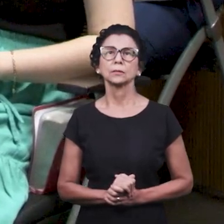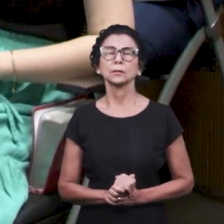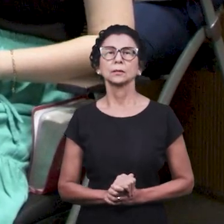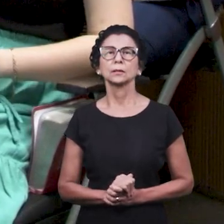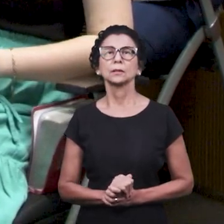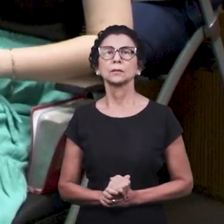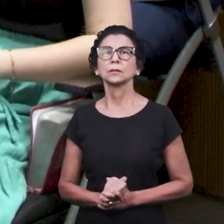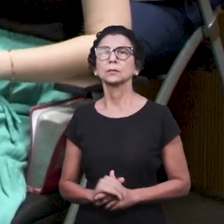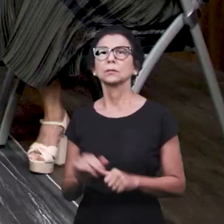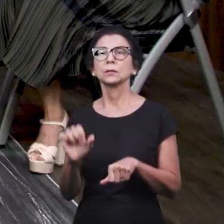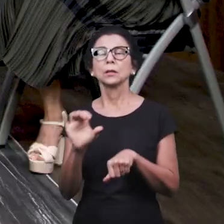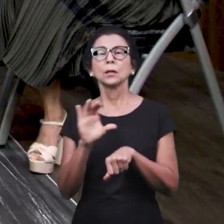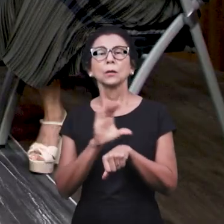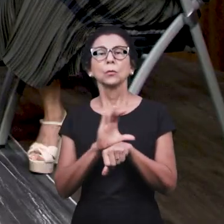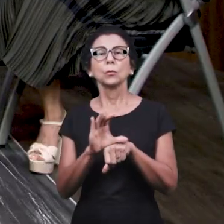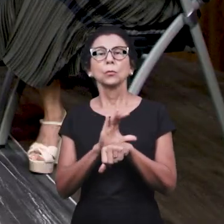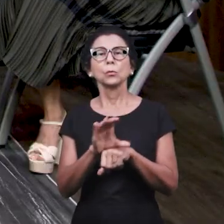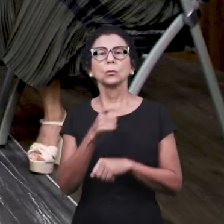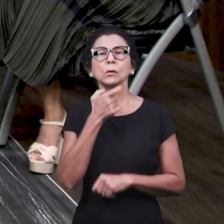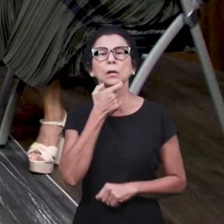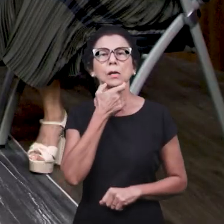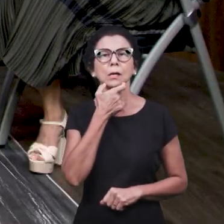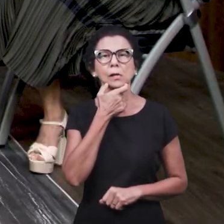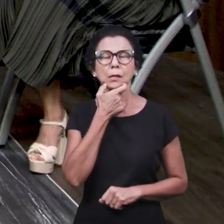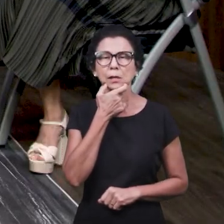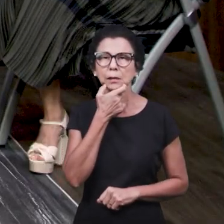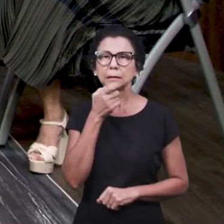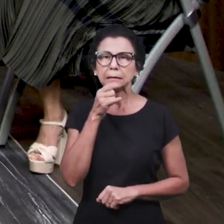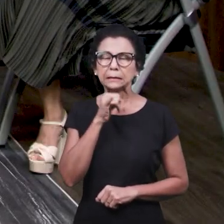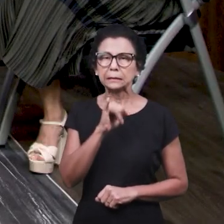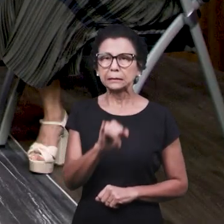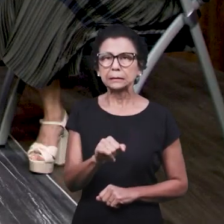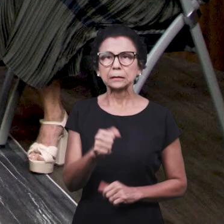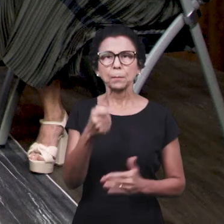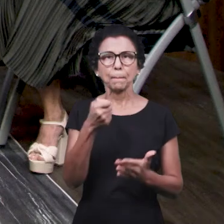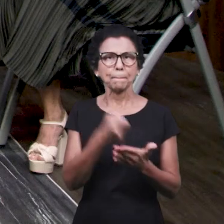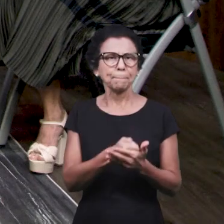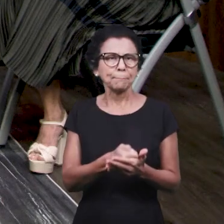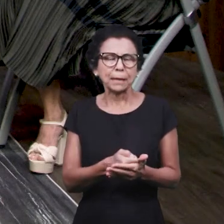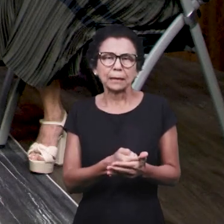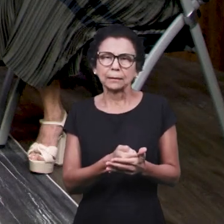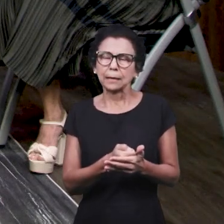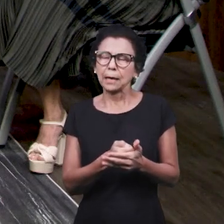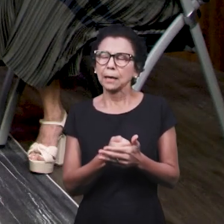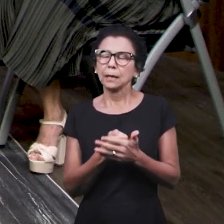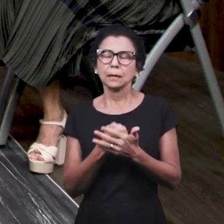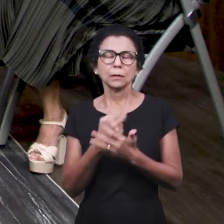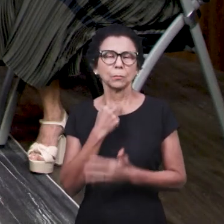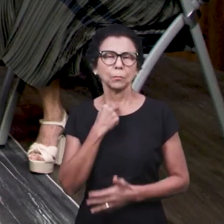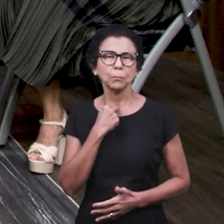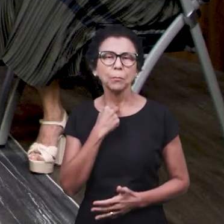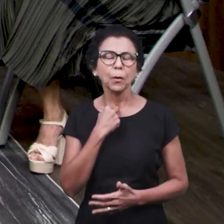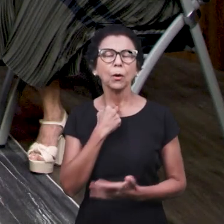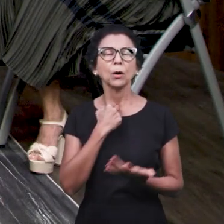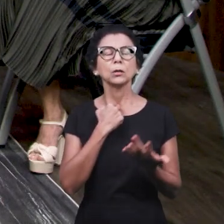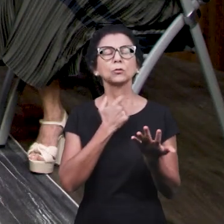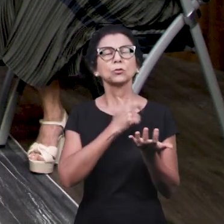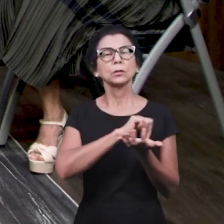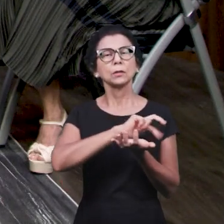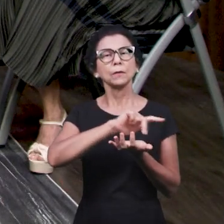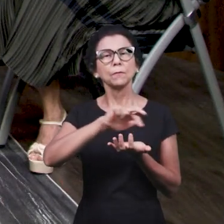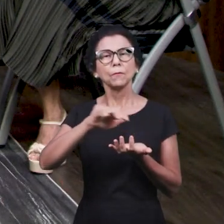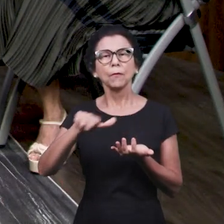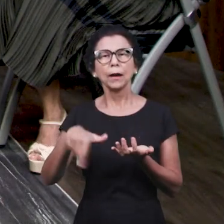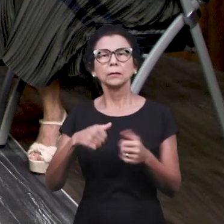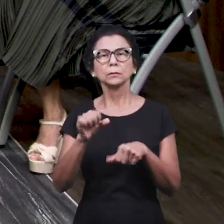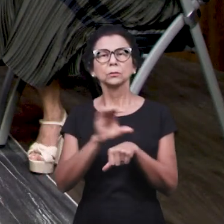de inglês. E hoje, aqueles que não têm condições de pagar uma instituição, nós temos vários bons